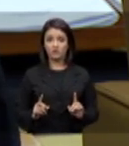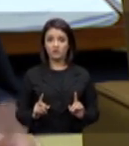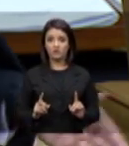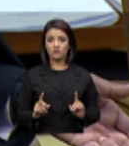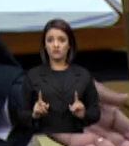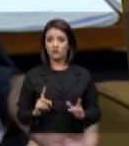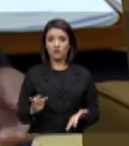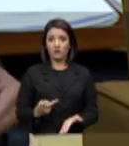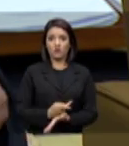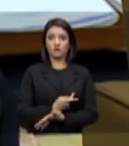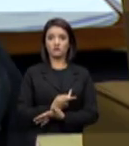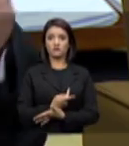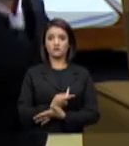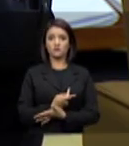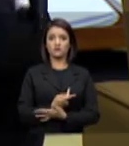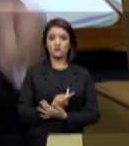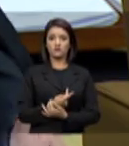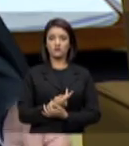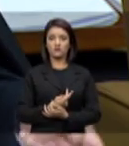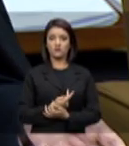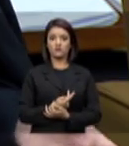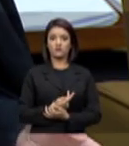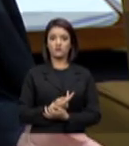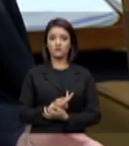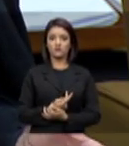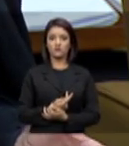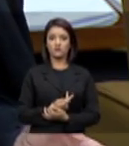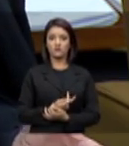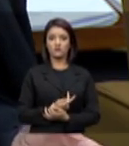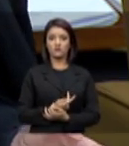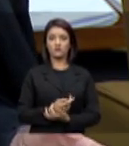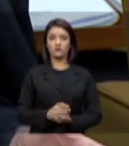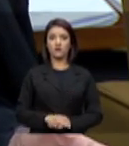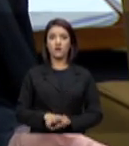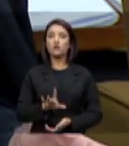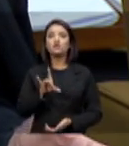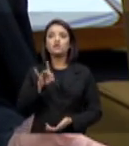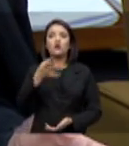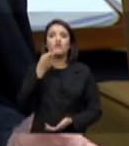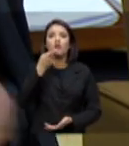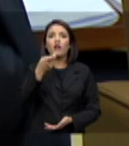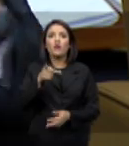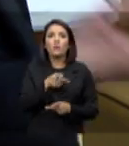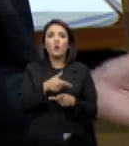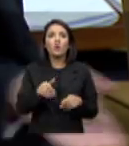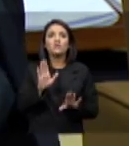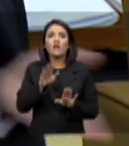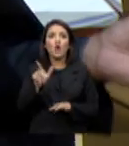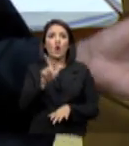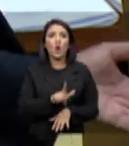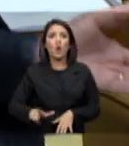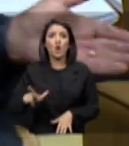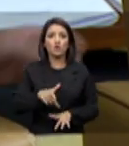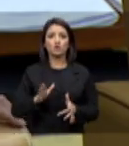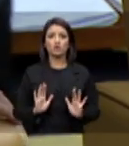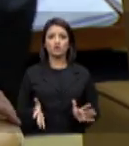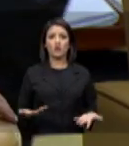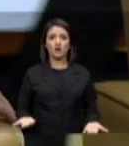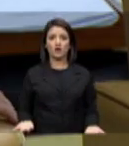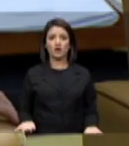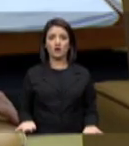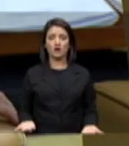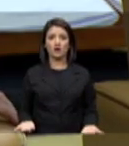fiz simplesmente acertei o óbvio é porque decorre do